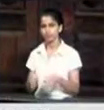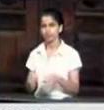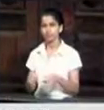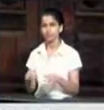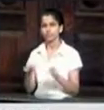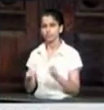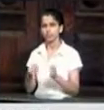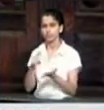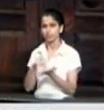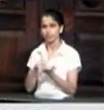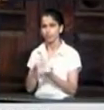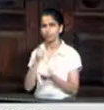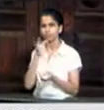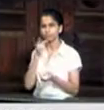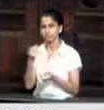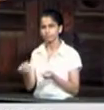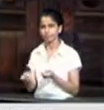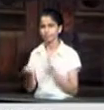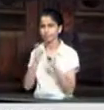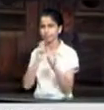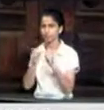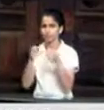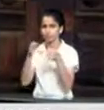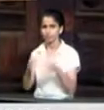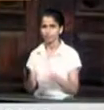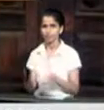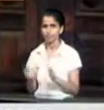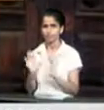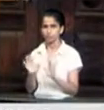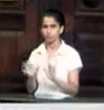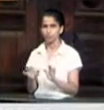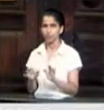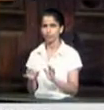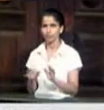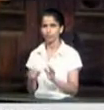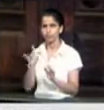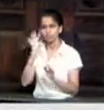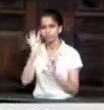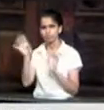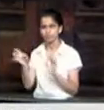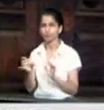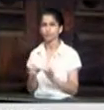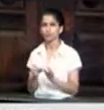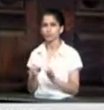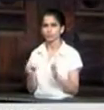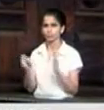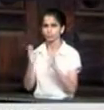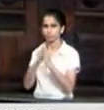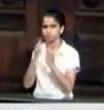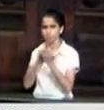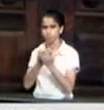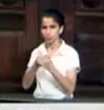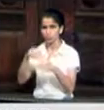de fala e de debate. Mas trazer a ideologia de gênero para a